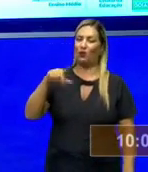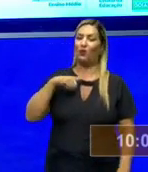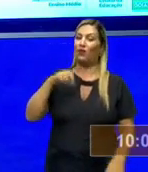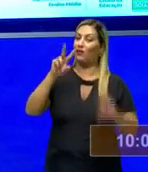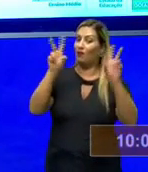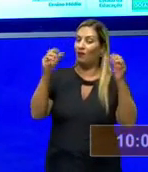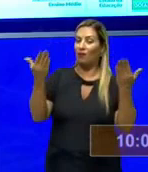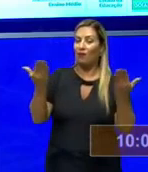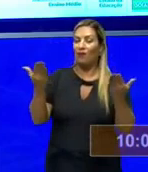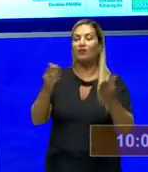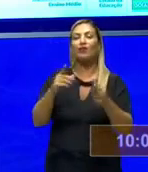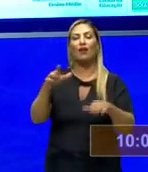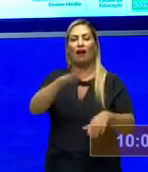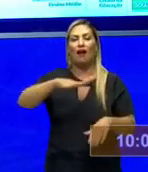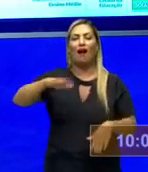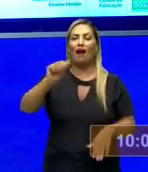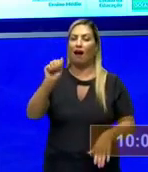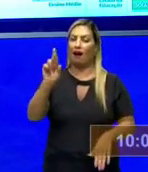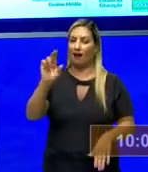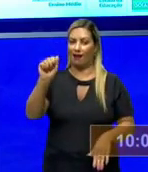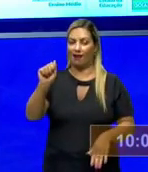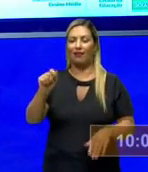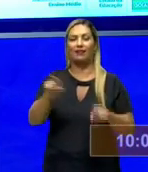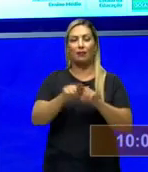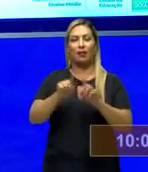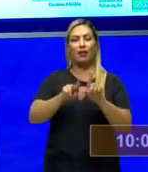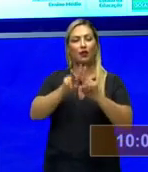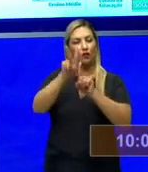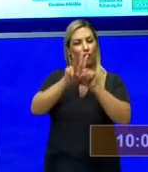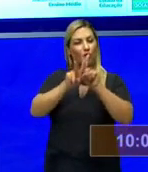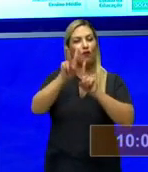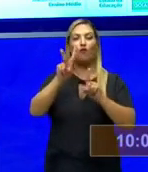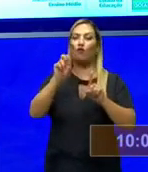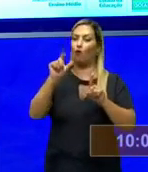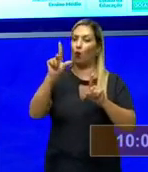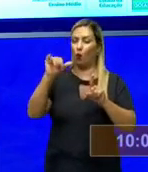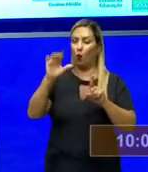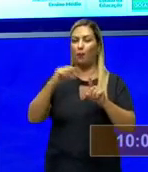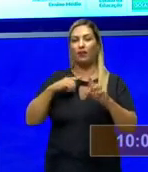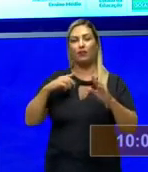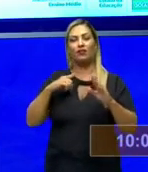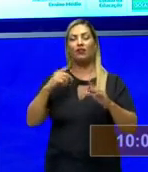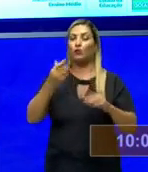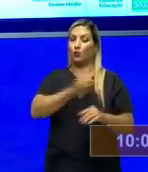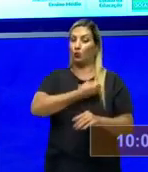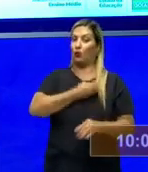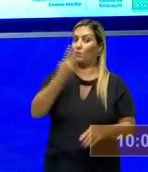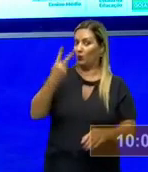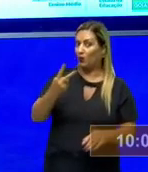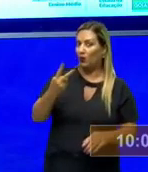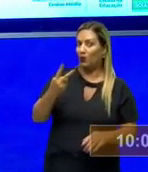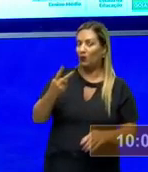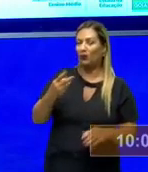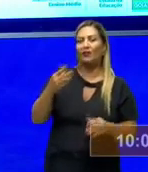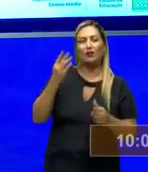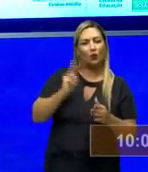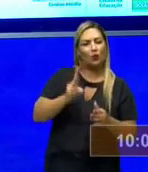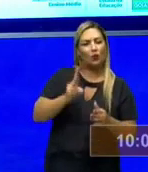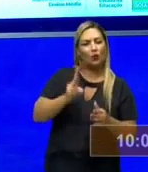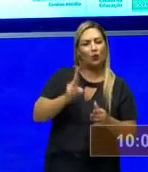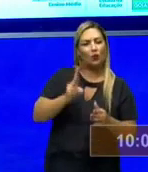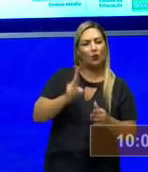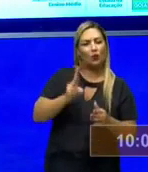tema de hoje é área e volume de pirâmides e cones essa aula número dois altos seguindo a aula